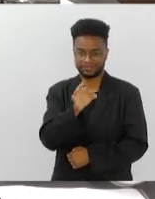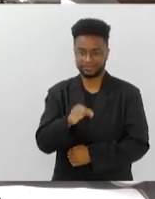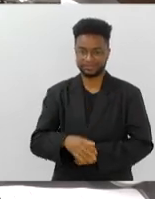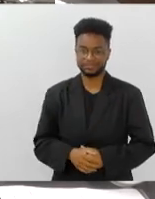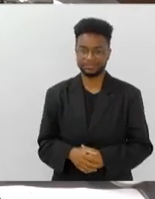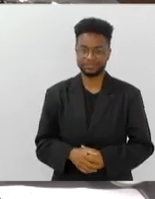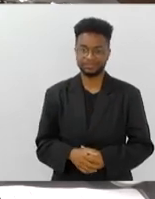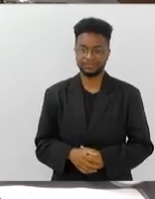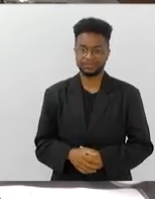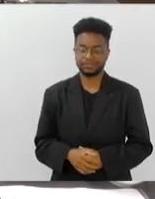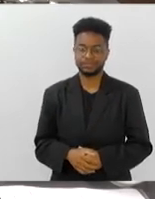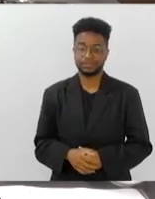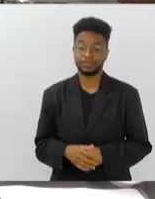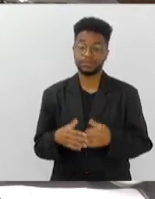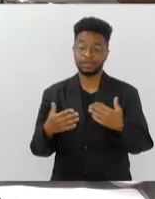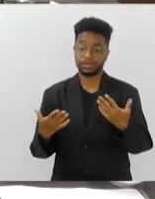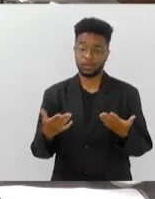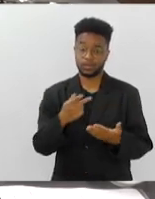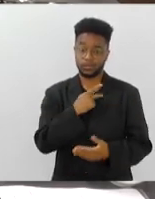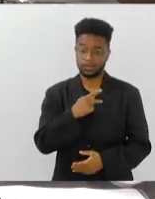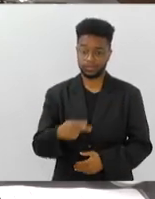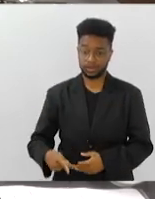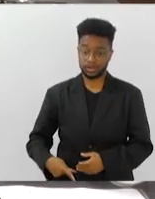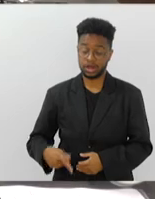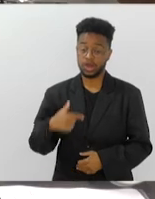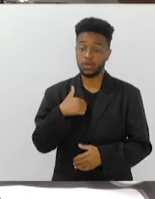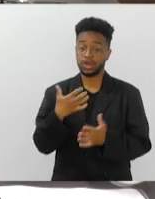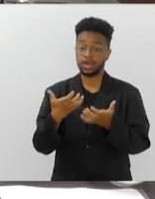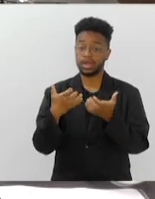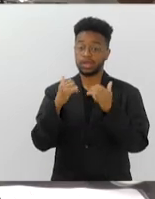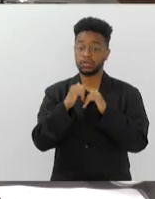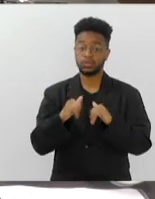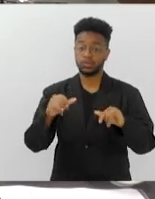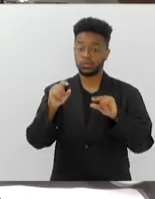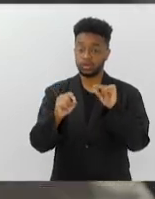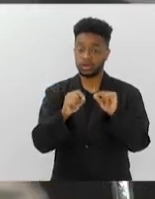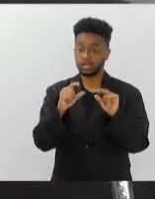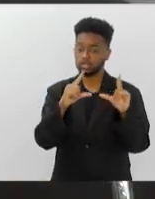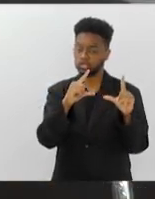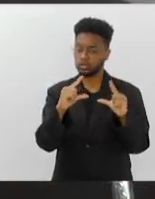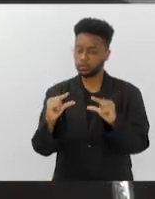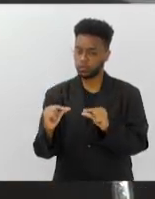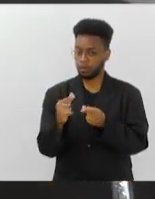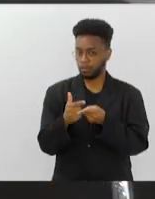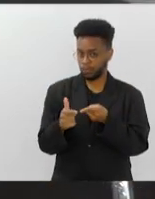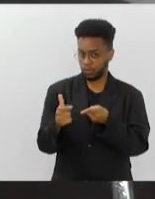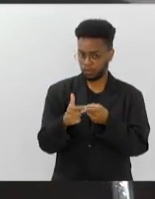Eu queria só, senhor presidente, dizer o seguinte: para minorar o problema, eu